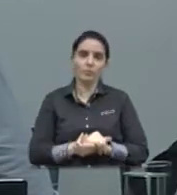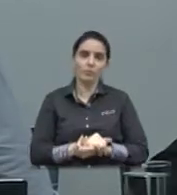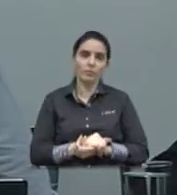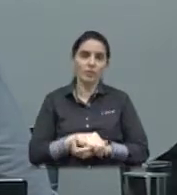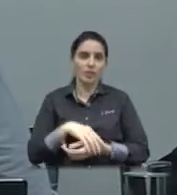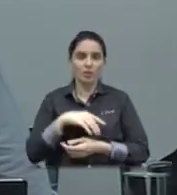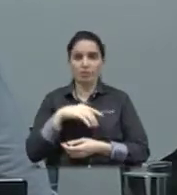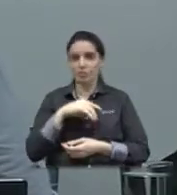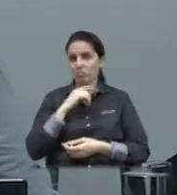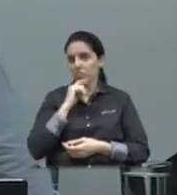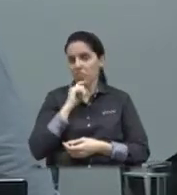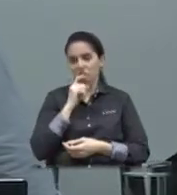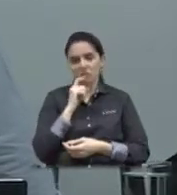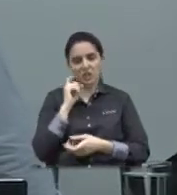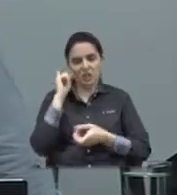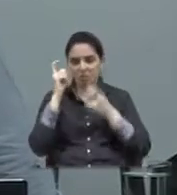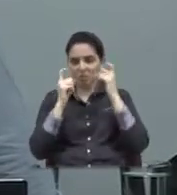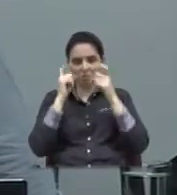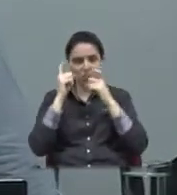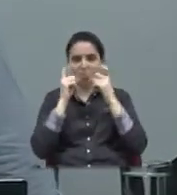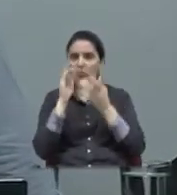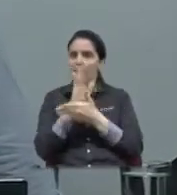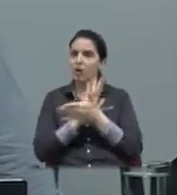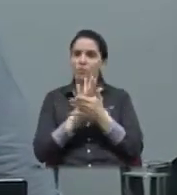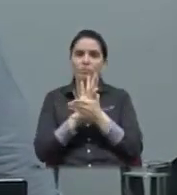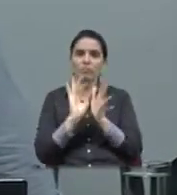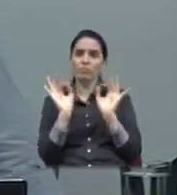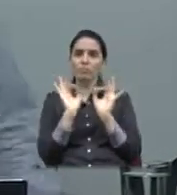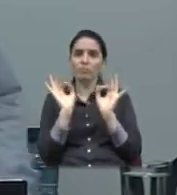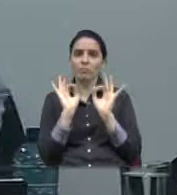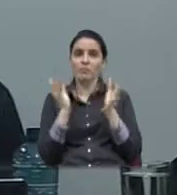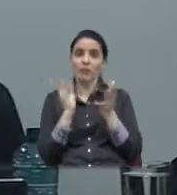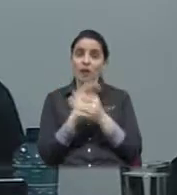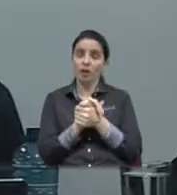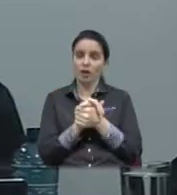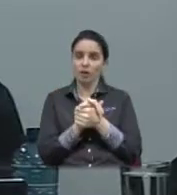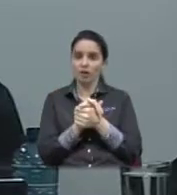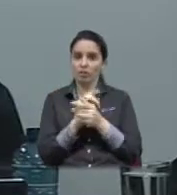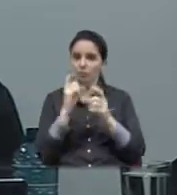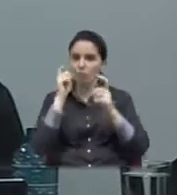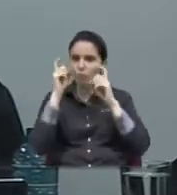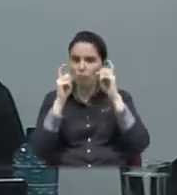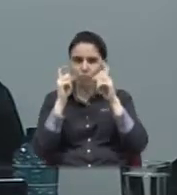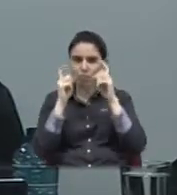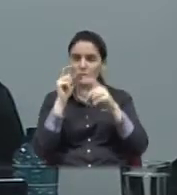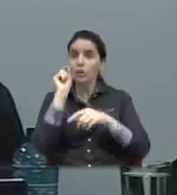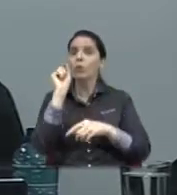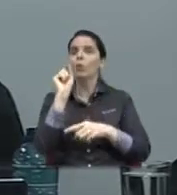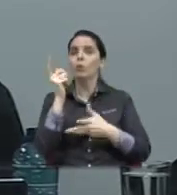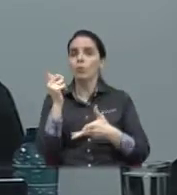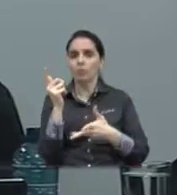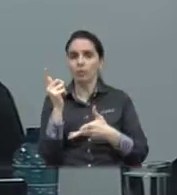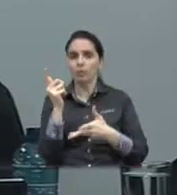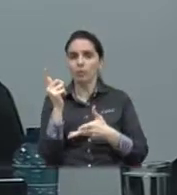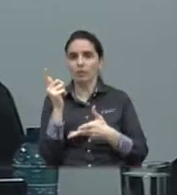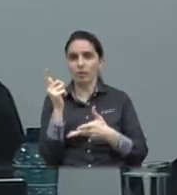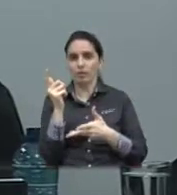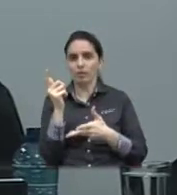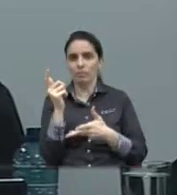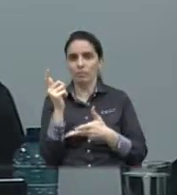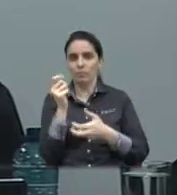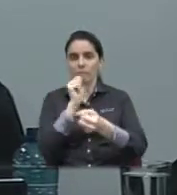mortos só esse ano. E aí a preocupação é quando pega um